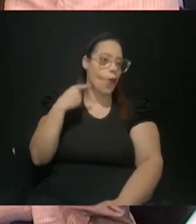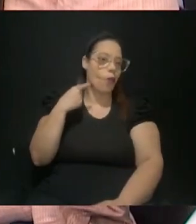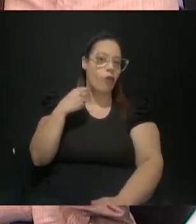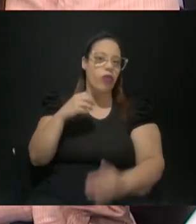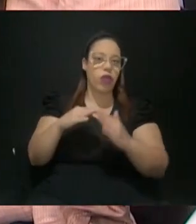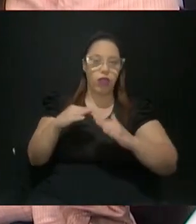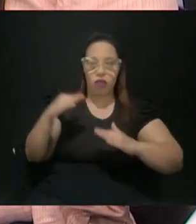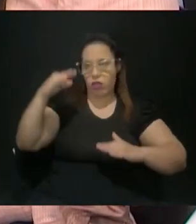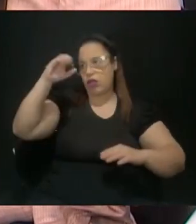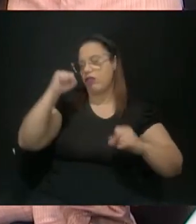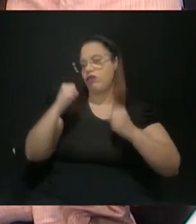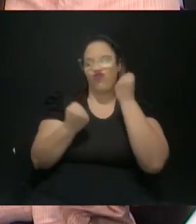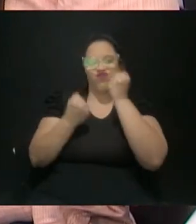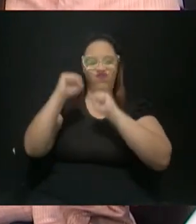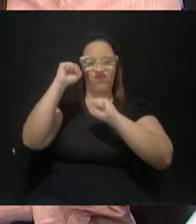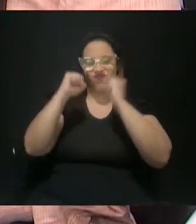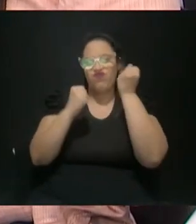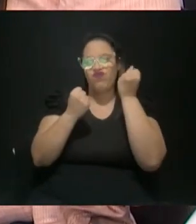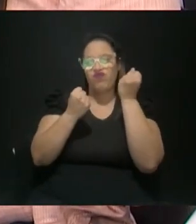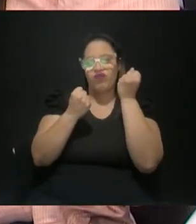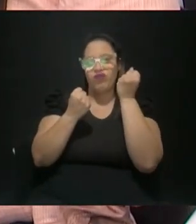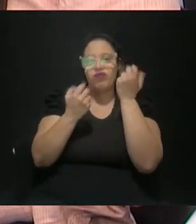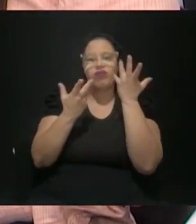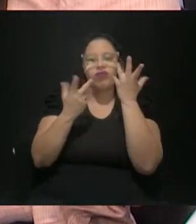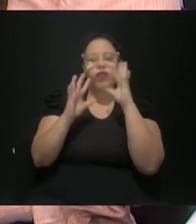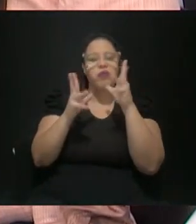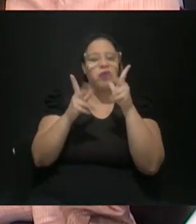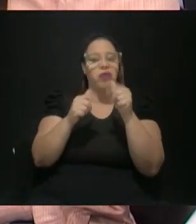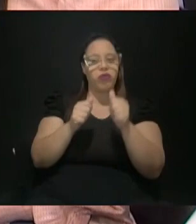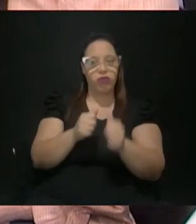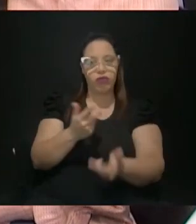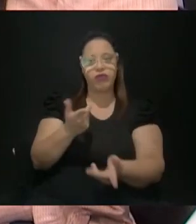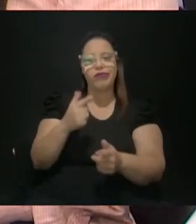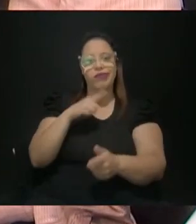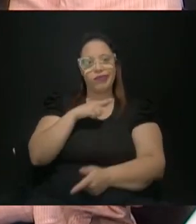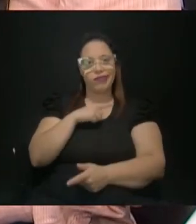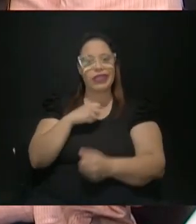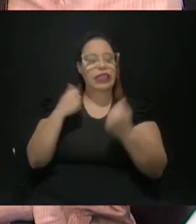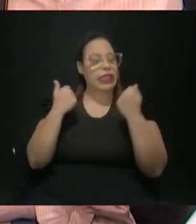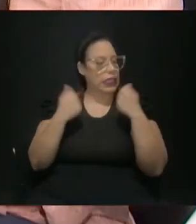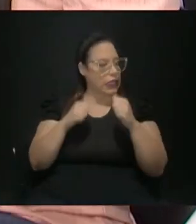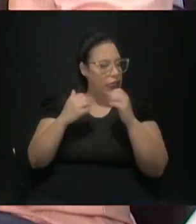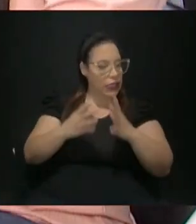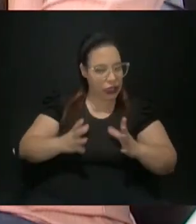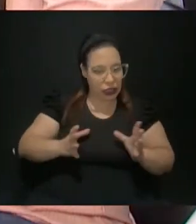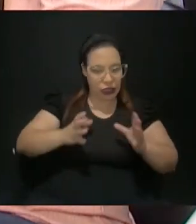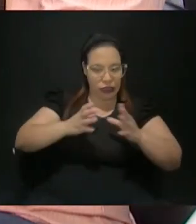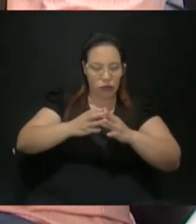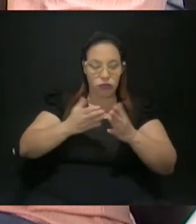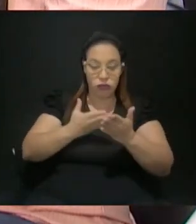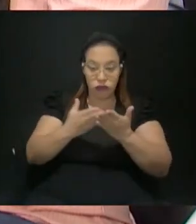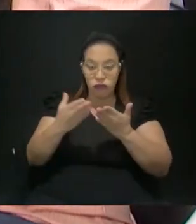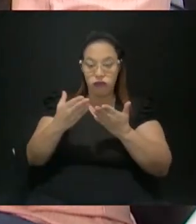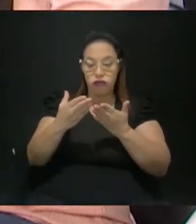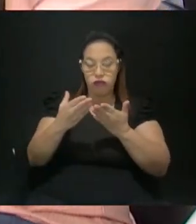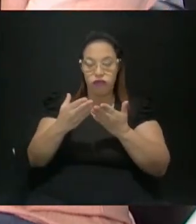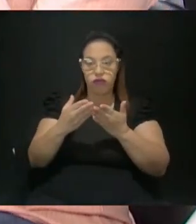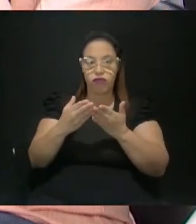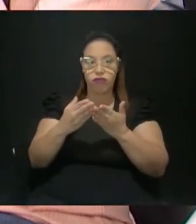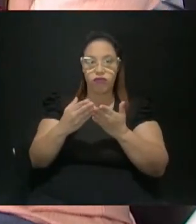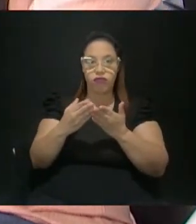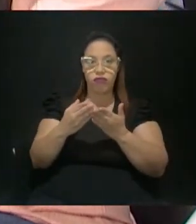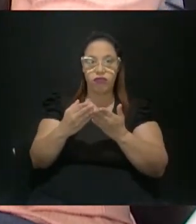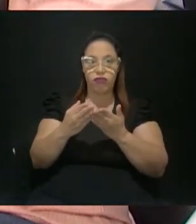indústrias, como empresas aí multinacionais que a gente tem, que depende dessa infraestrutura para funcionar. E mesmo, por